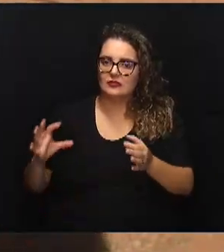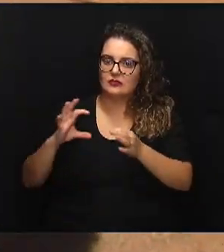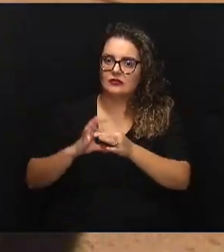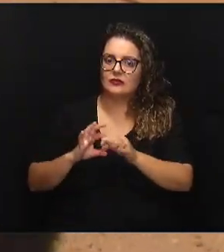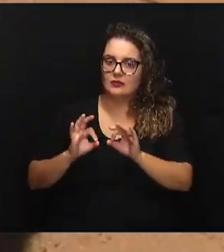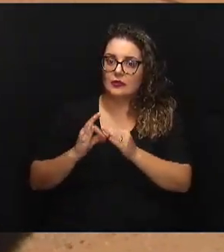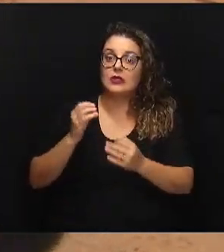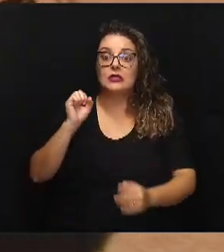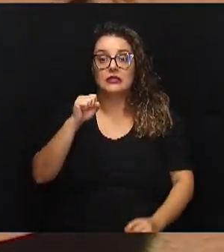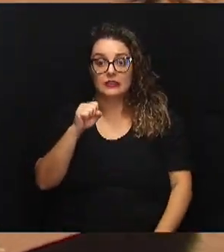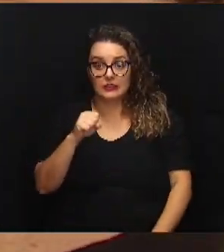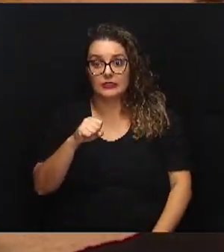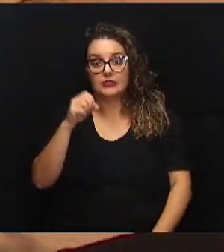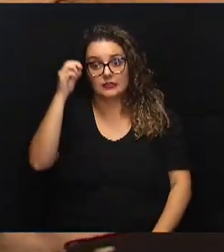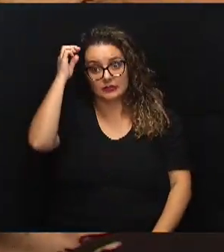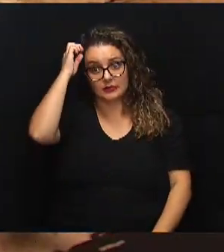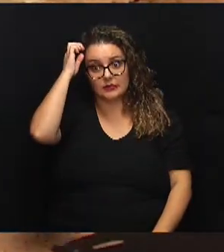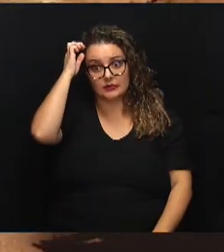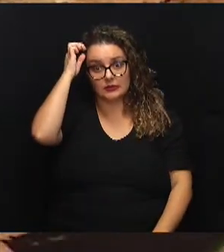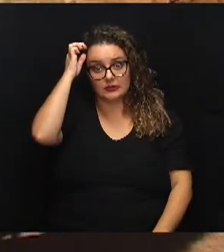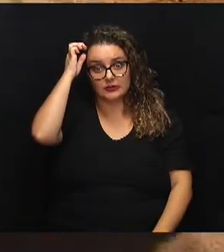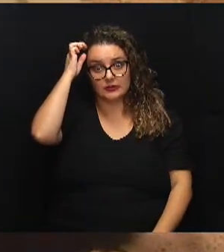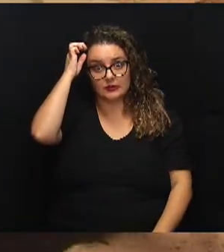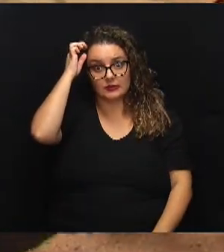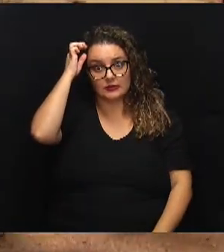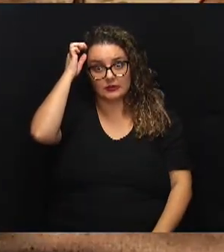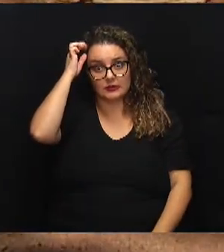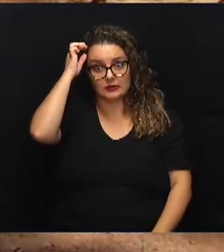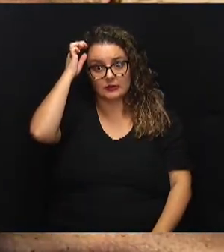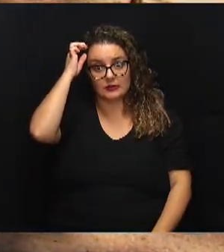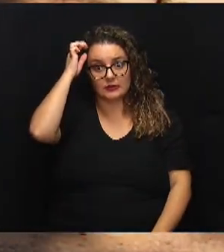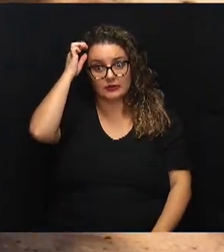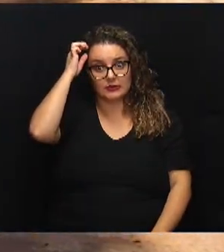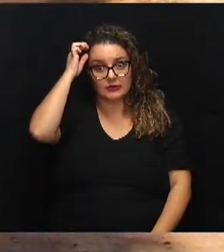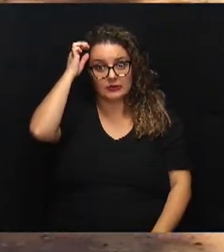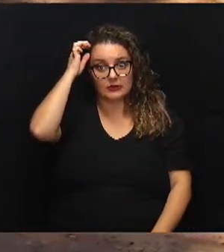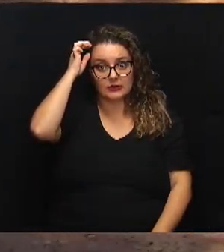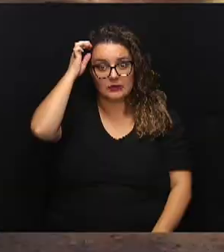Sim. E aí existe uma tentativa de resgatar esse vínculo?